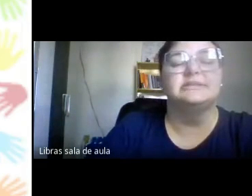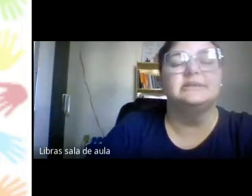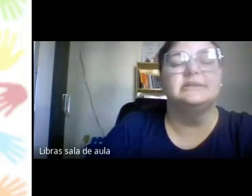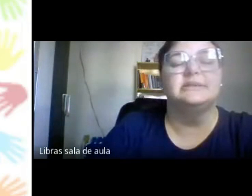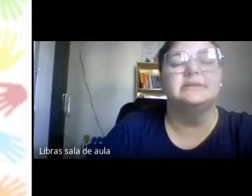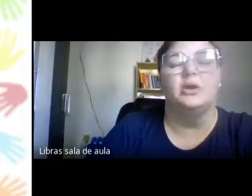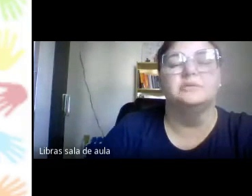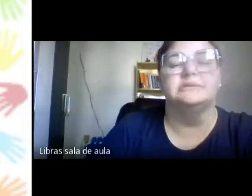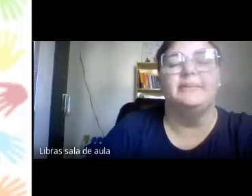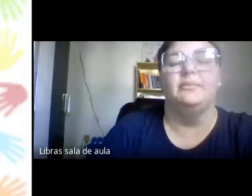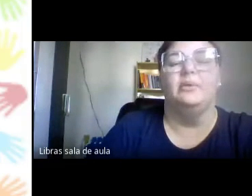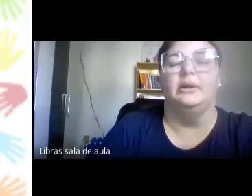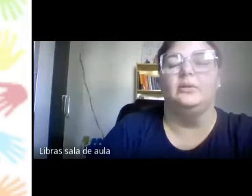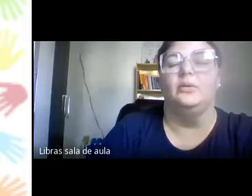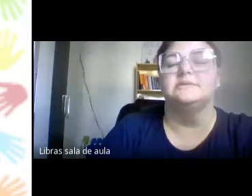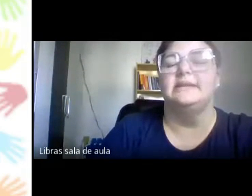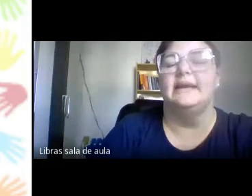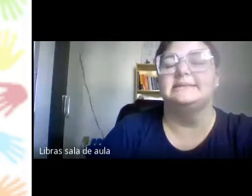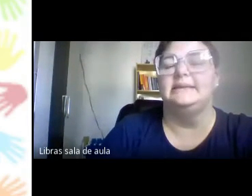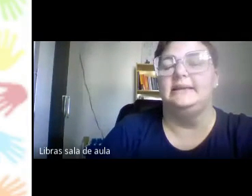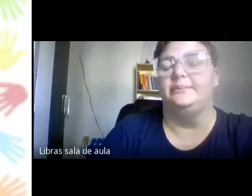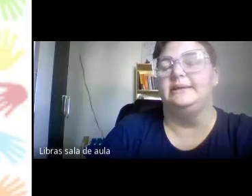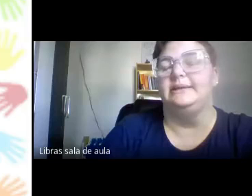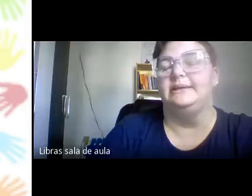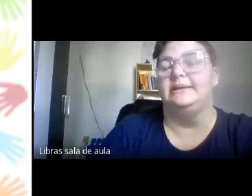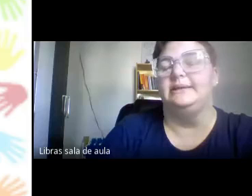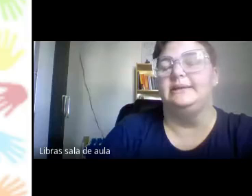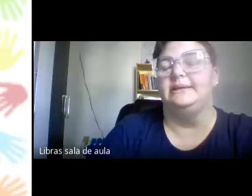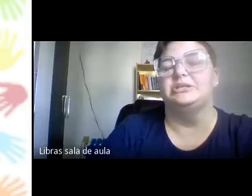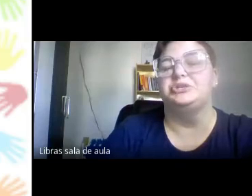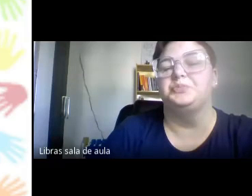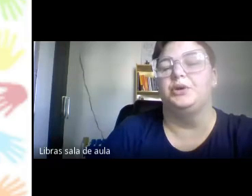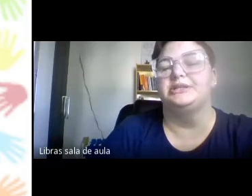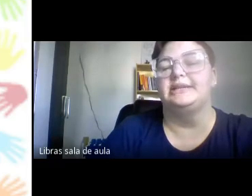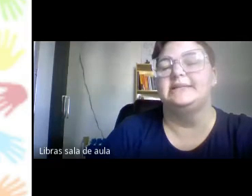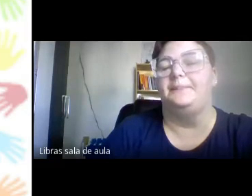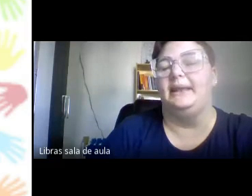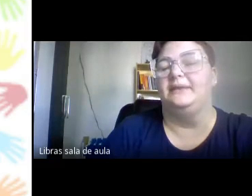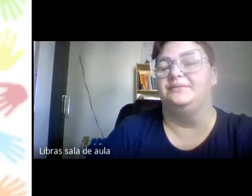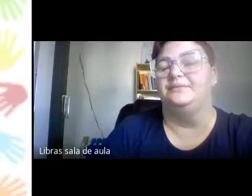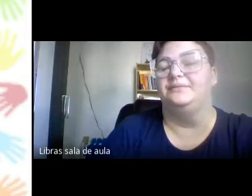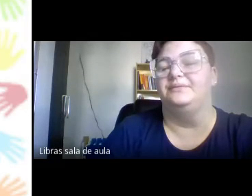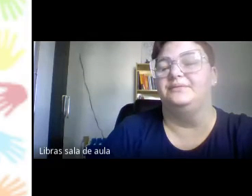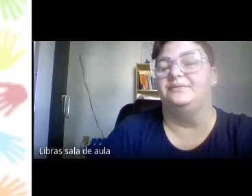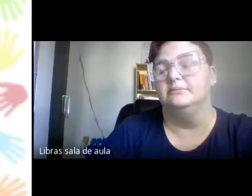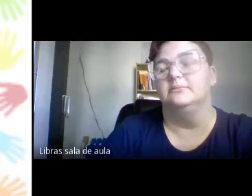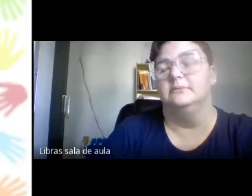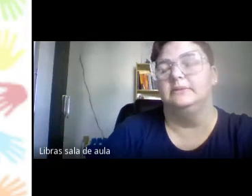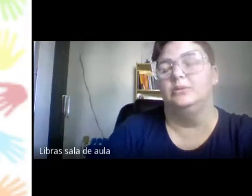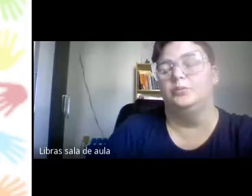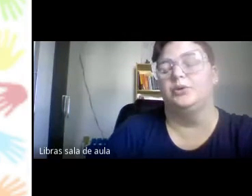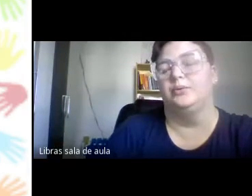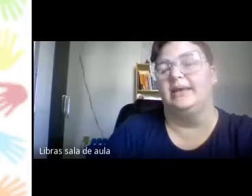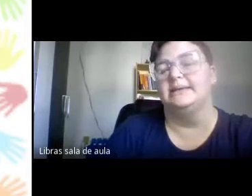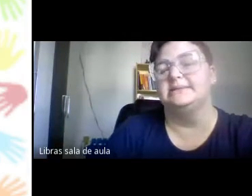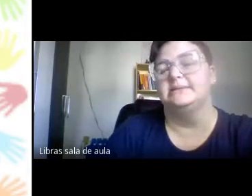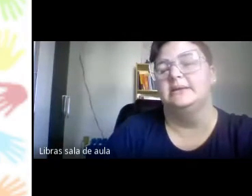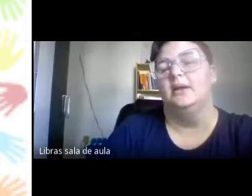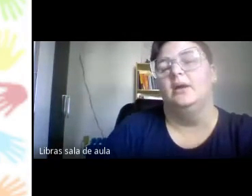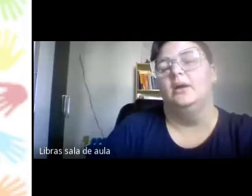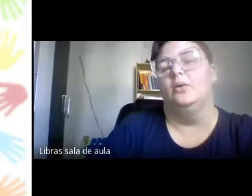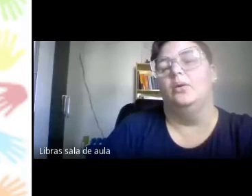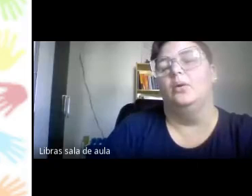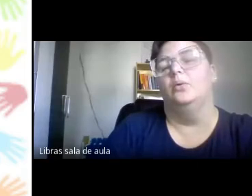a sugestão de jogos da memória com sinais em Libras, e também a gente pode trazer a palavra escrita no